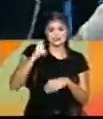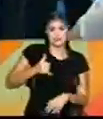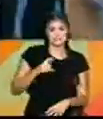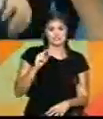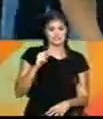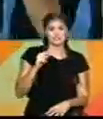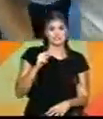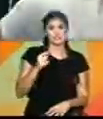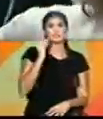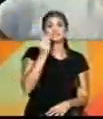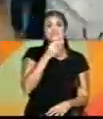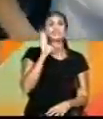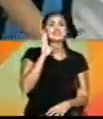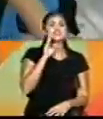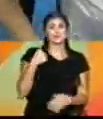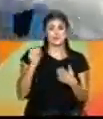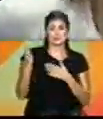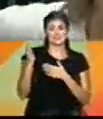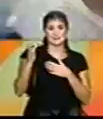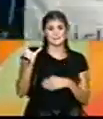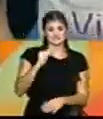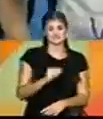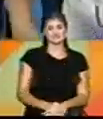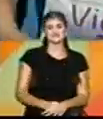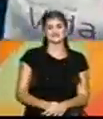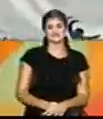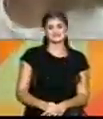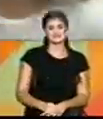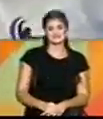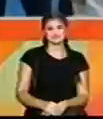percam, beijos grandes, até já. Entretanto, vou dançar mais um bocadinho, ok? Um beijinho!